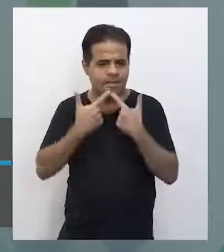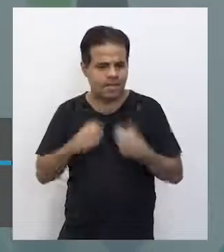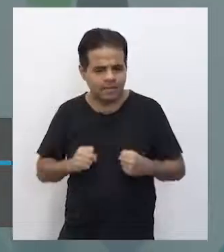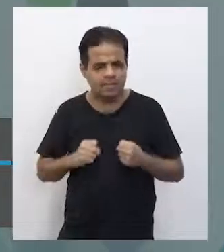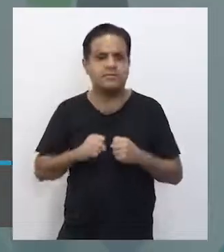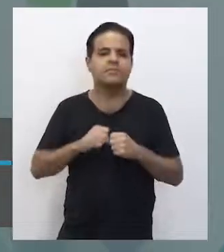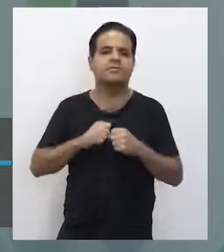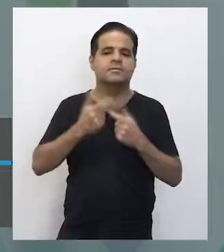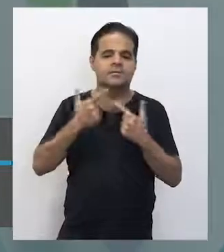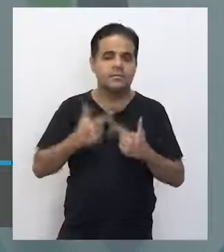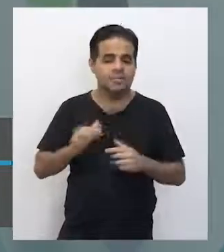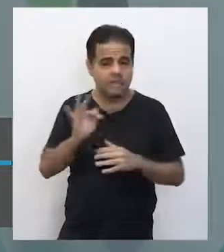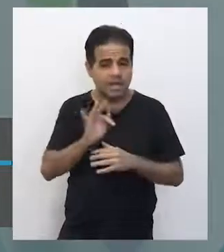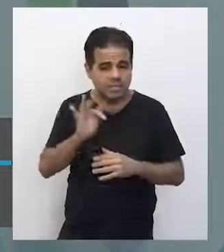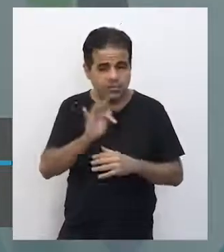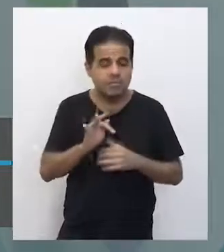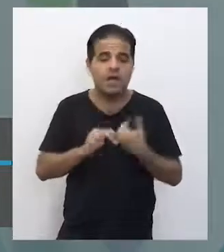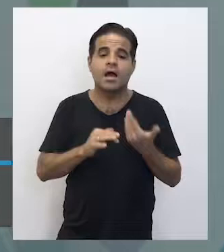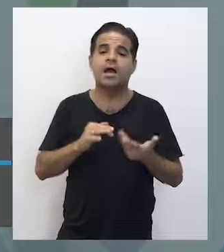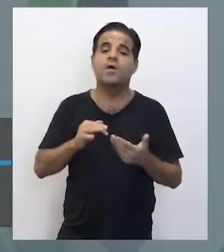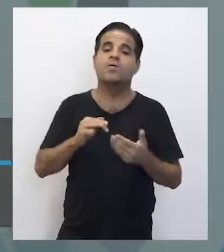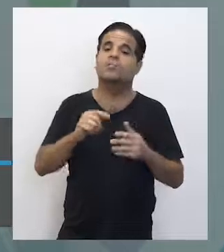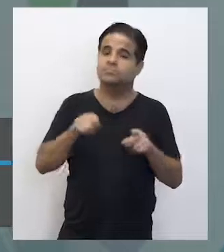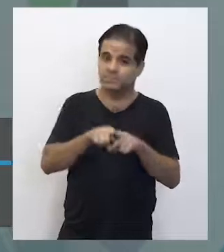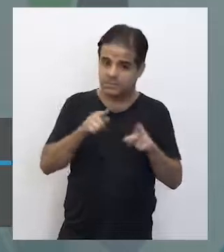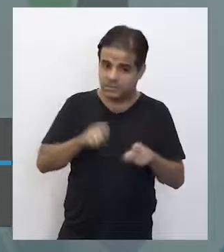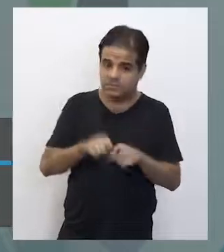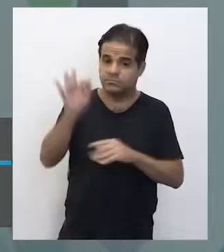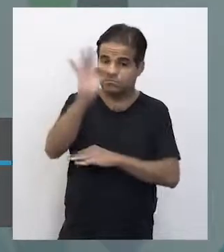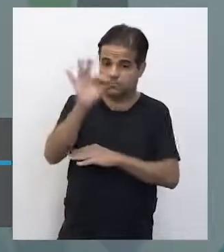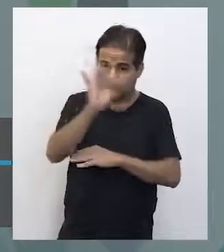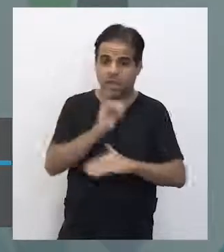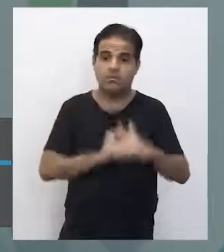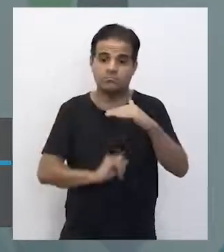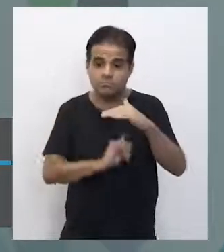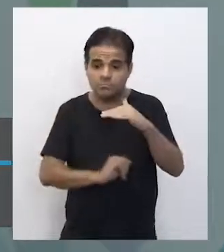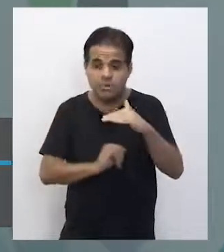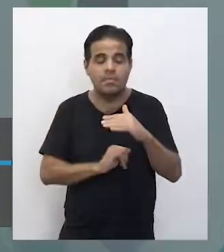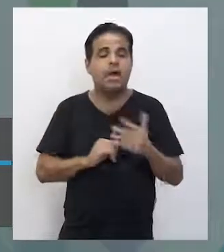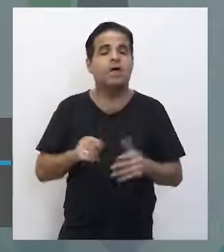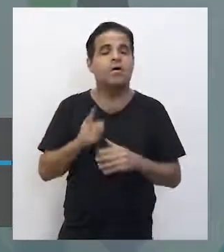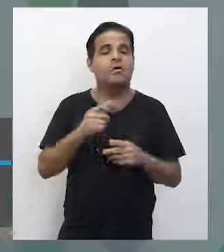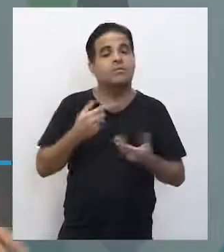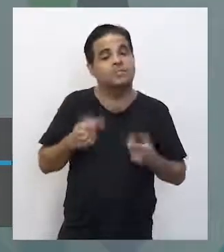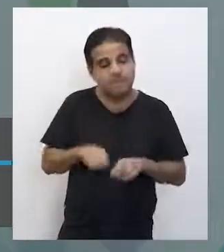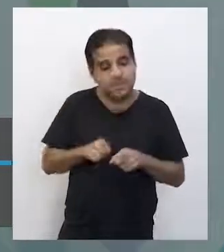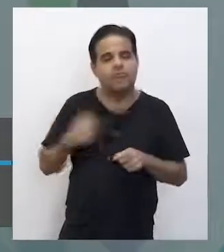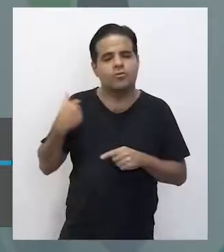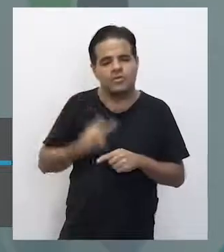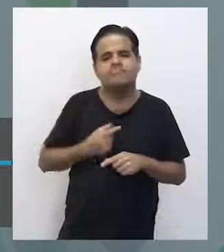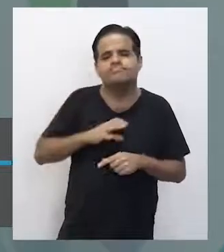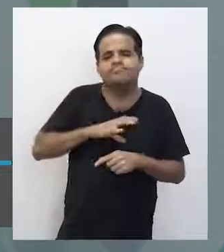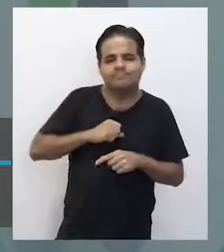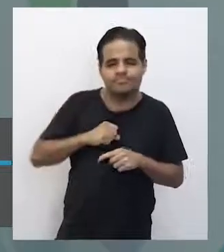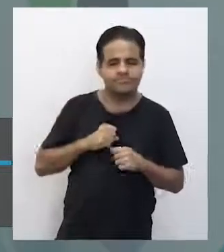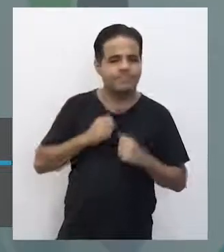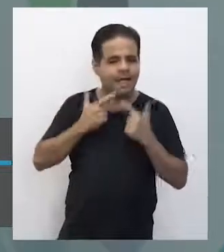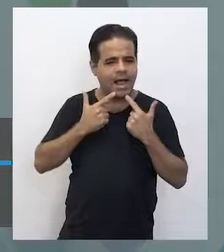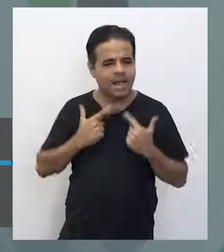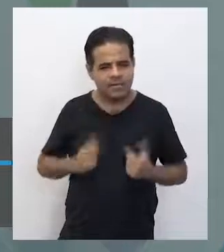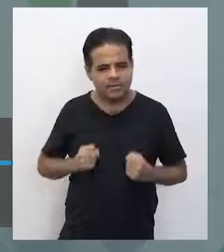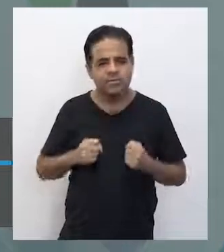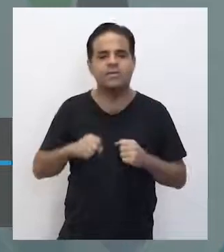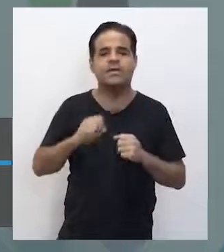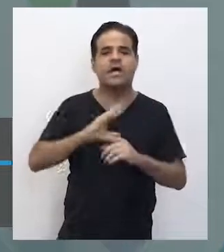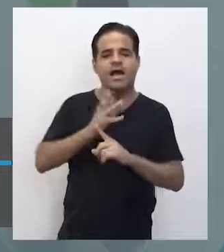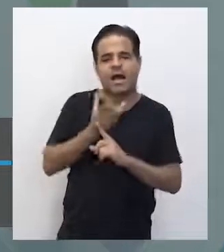da linguagem informal para a linguagem formal. Ó, gramática. Fora que a gente também ama, né, a literatura, porque é